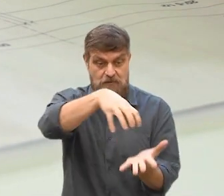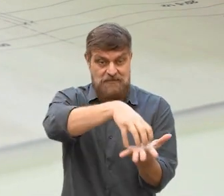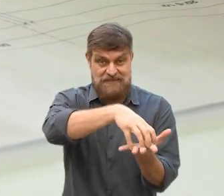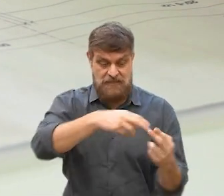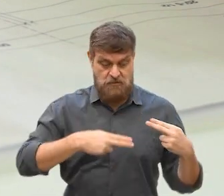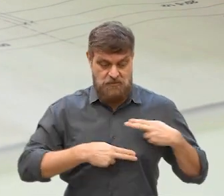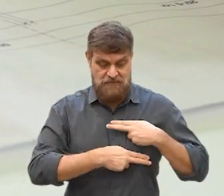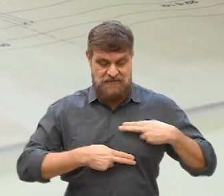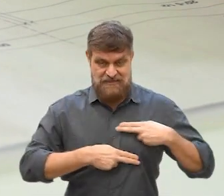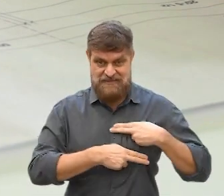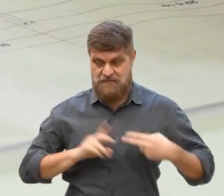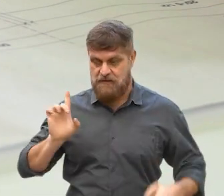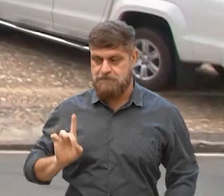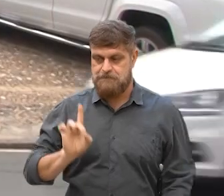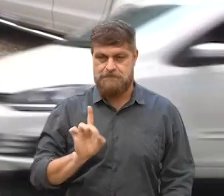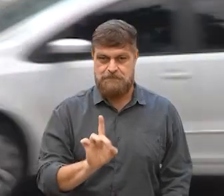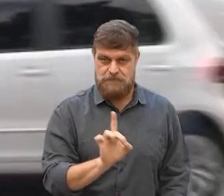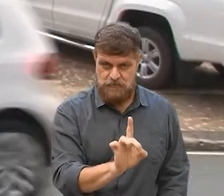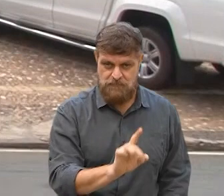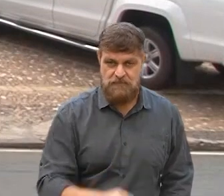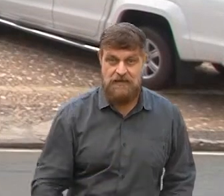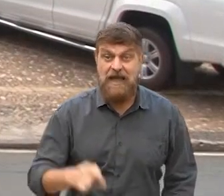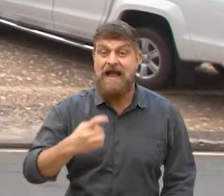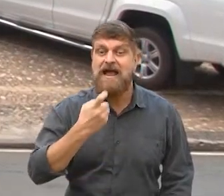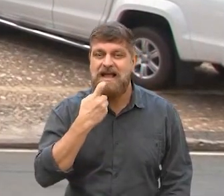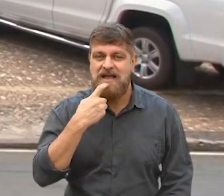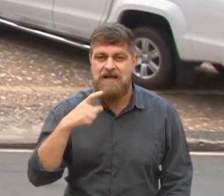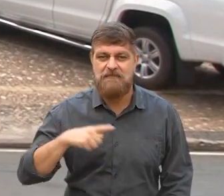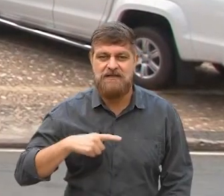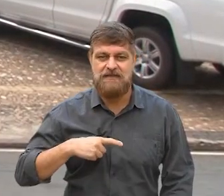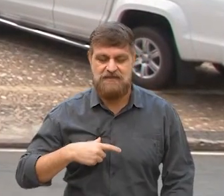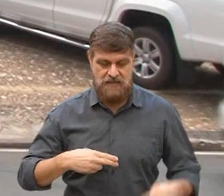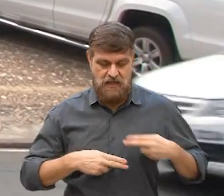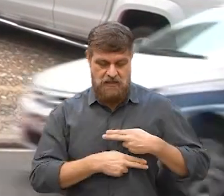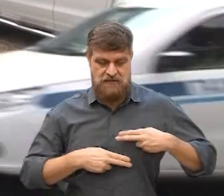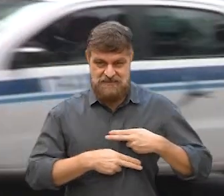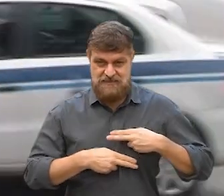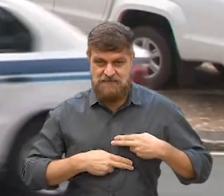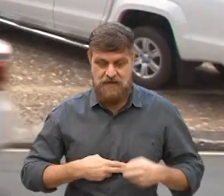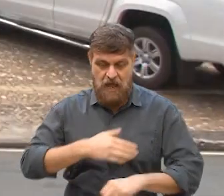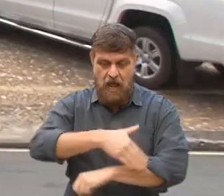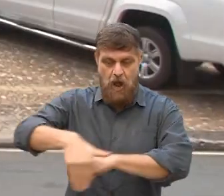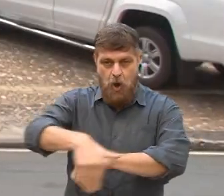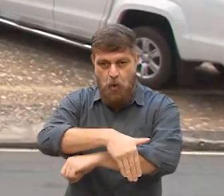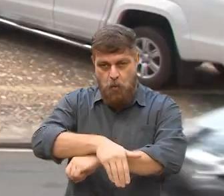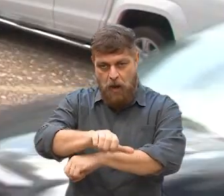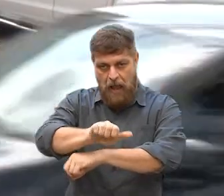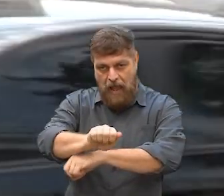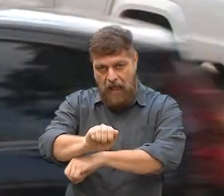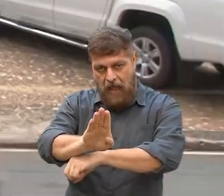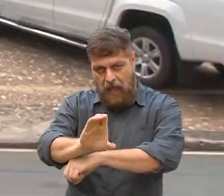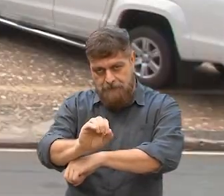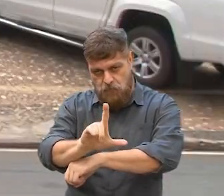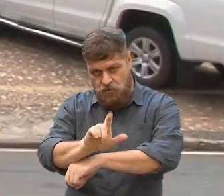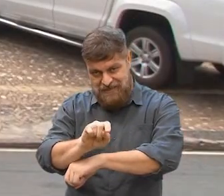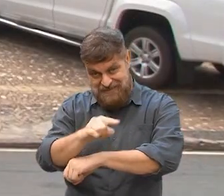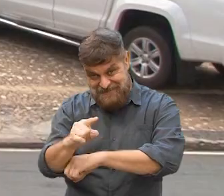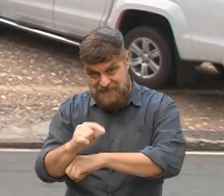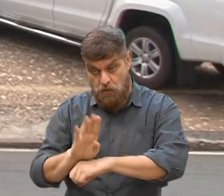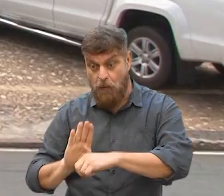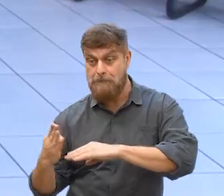muito mais forte, não tem obstáculo que eu não consiga superar. E com relação à família também, hoje eu dou um valor incrível para